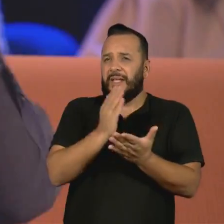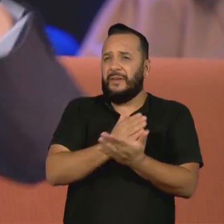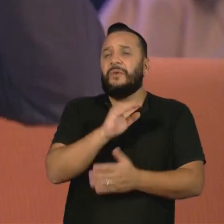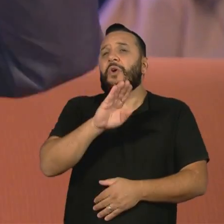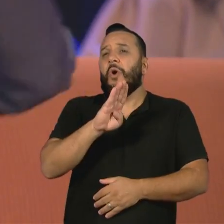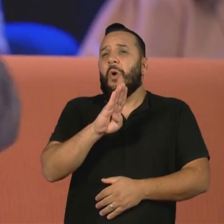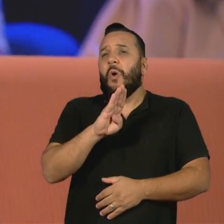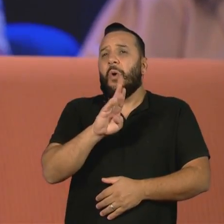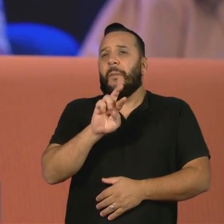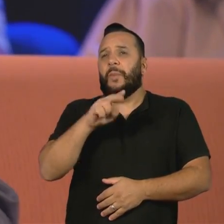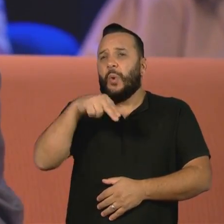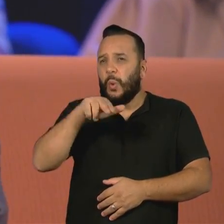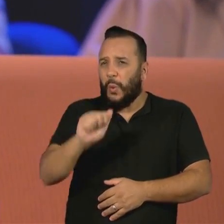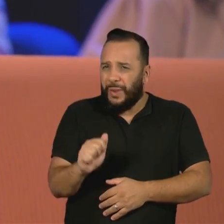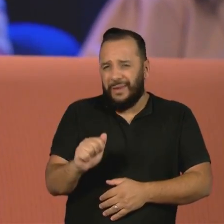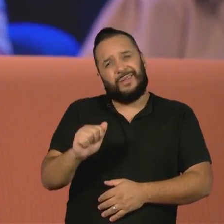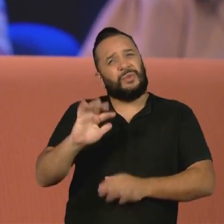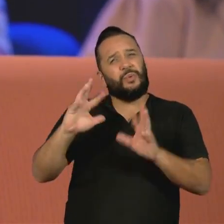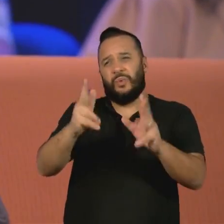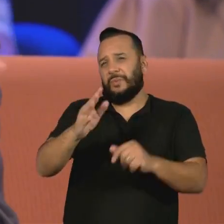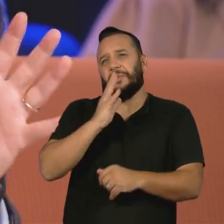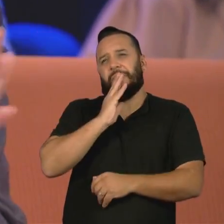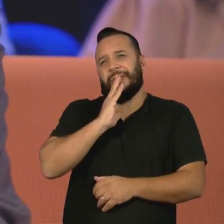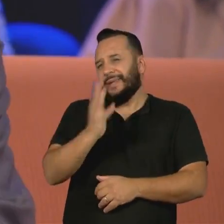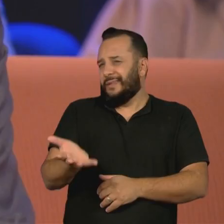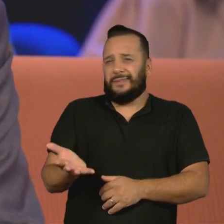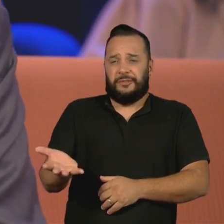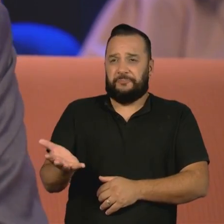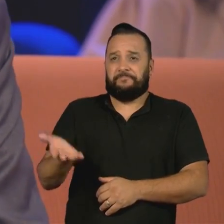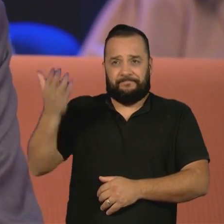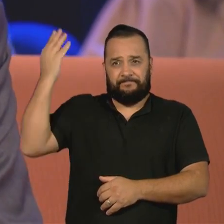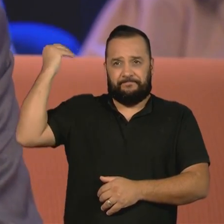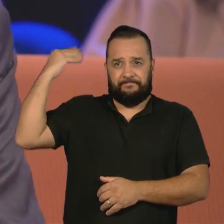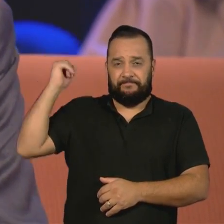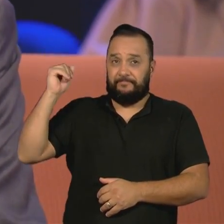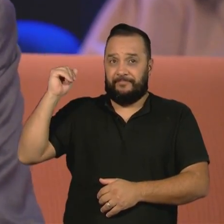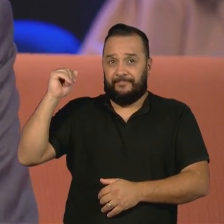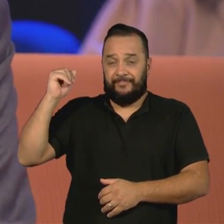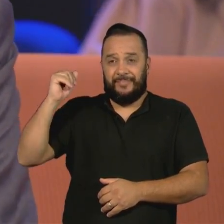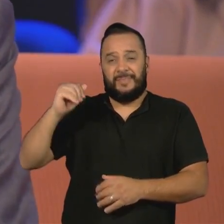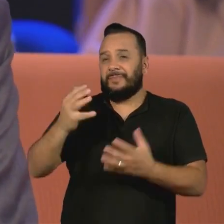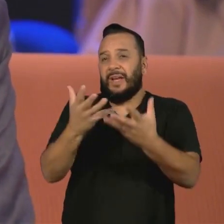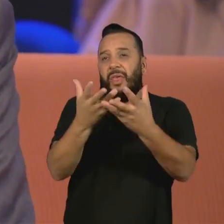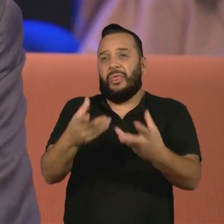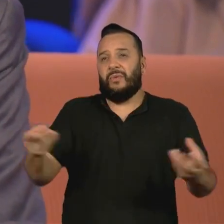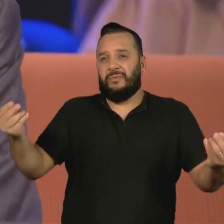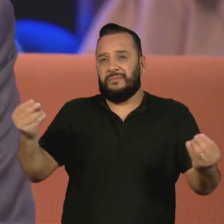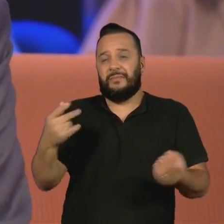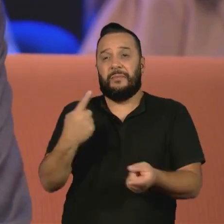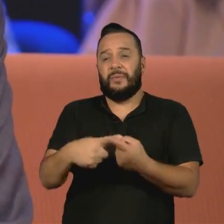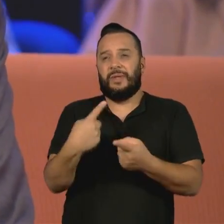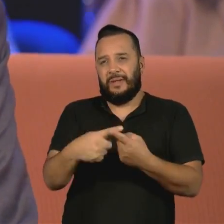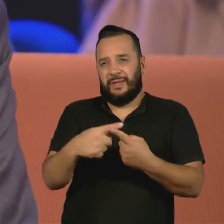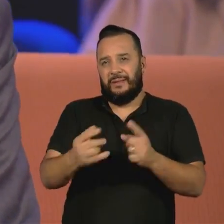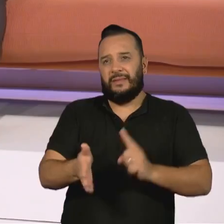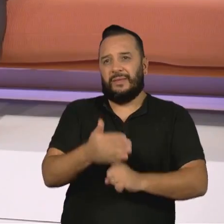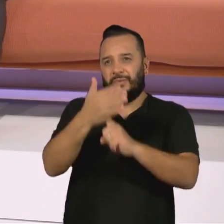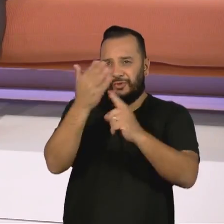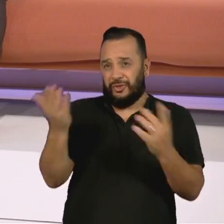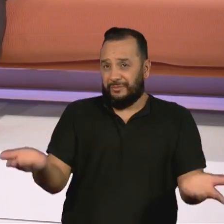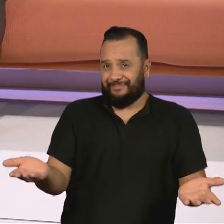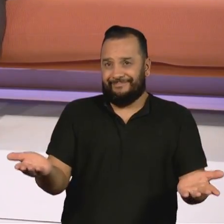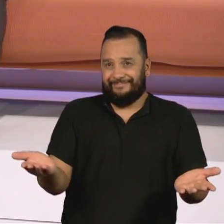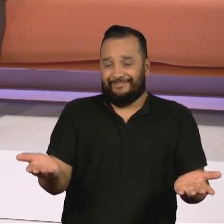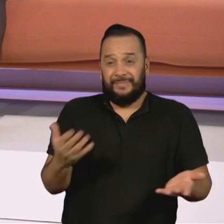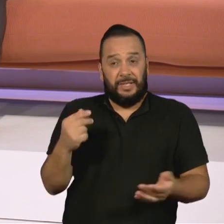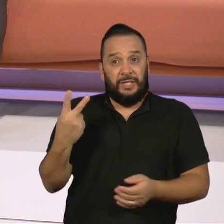leu, Perfume, os livros assim, Cenas de Solidão, eram mainstream. Isso se perdeu com a revolução tecnológica. Então,